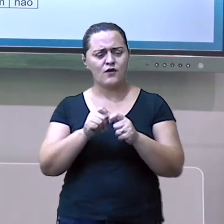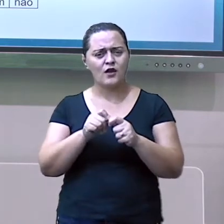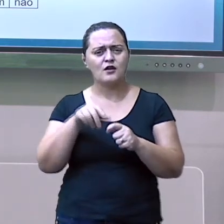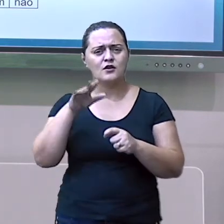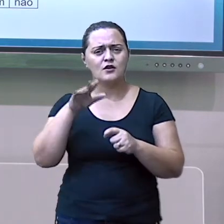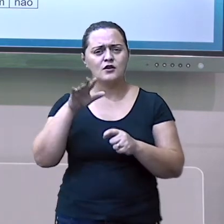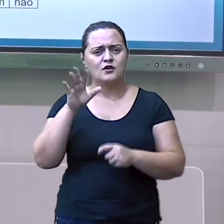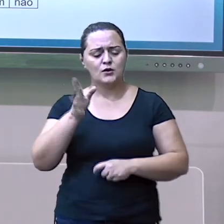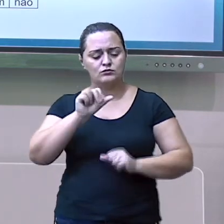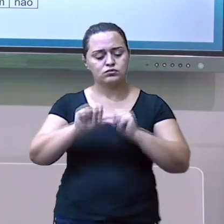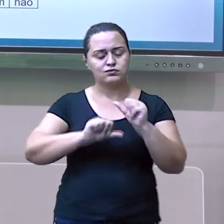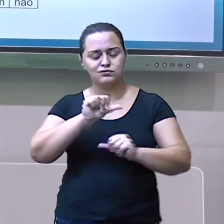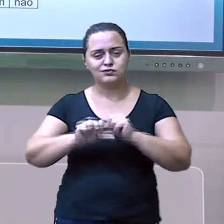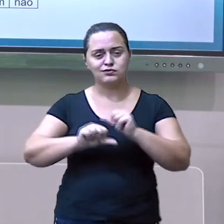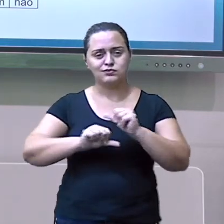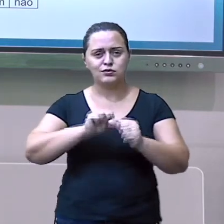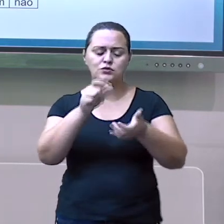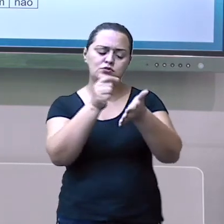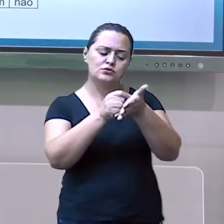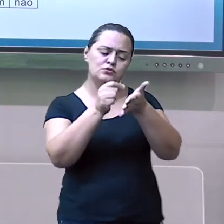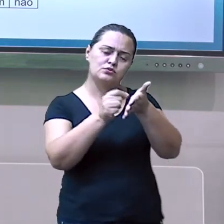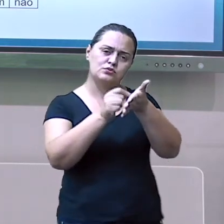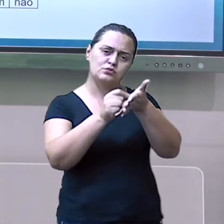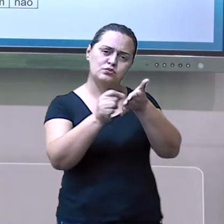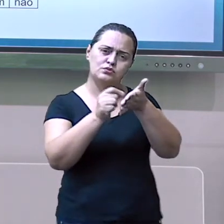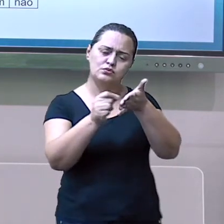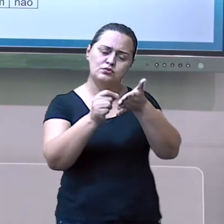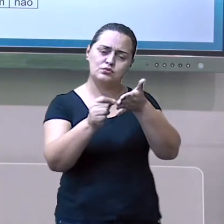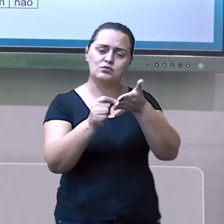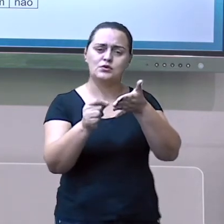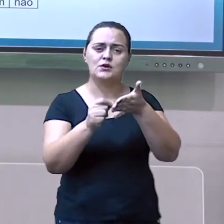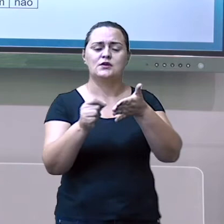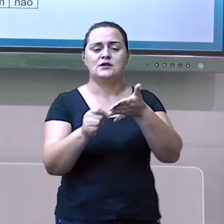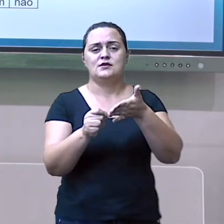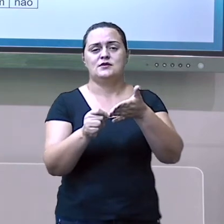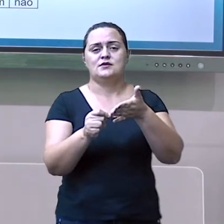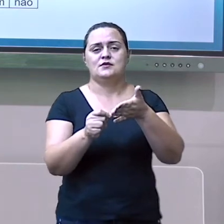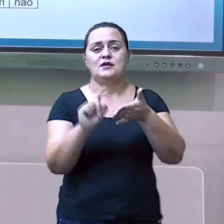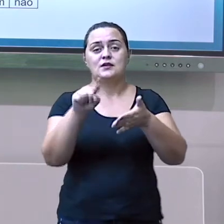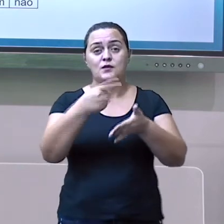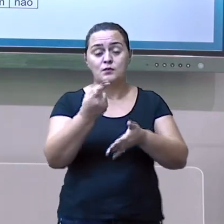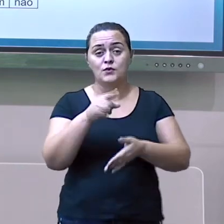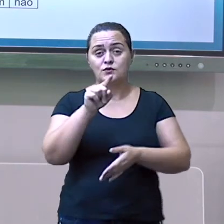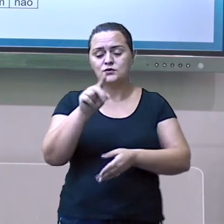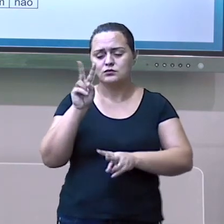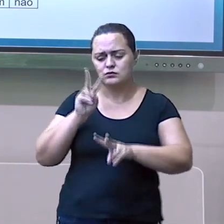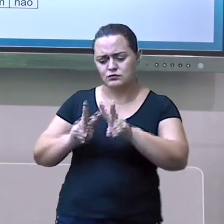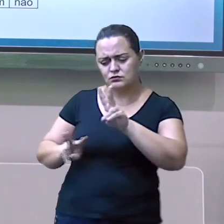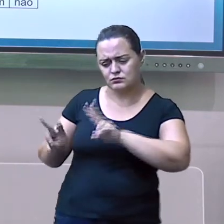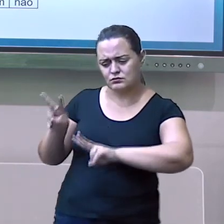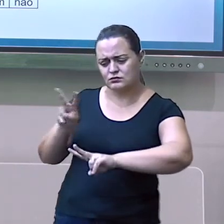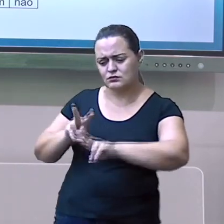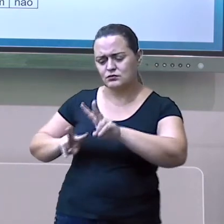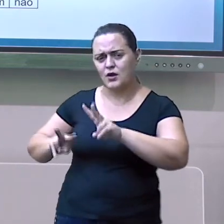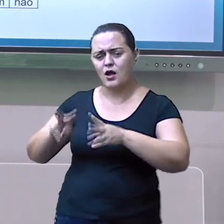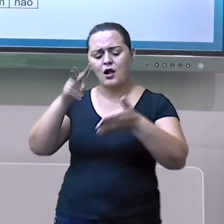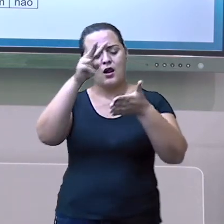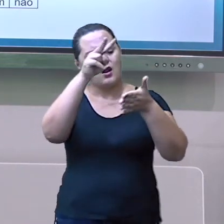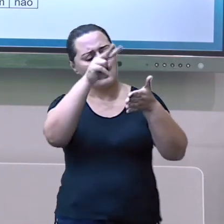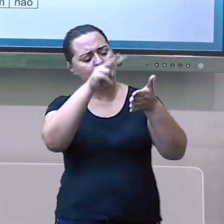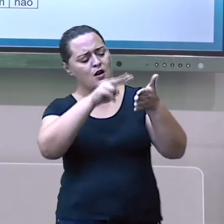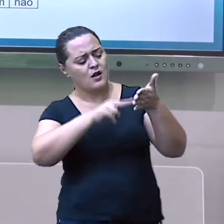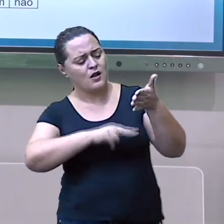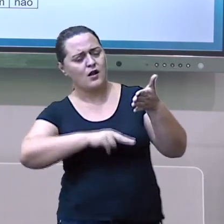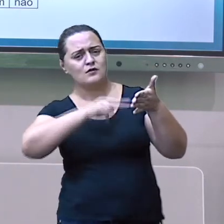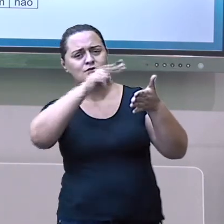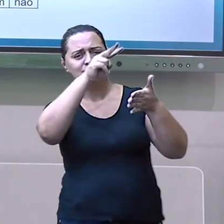né, do conto que você escolheu para poder estar fazendo esse reconto, você vai voltar,